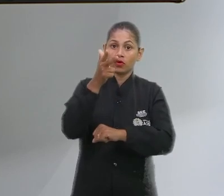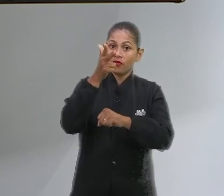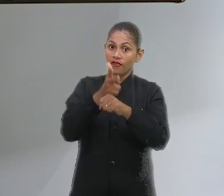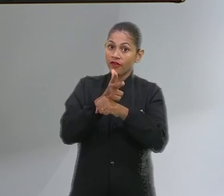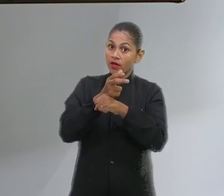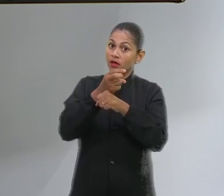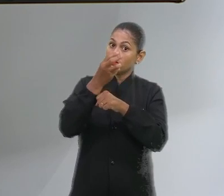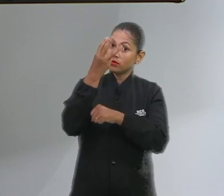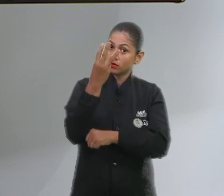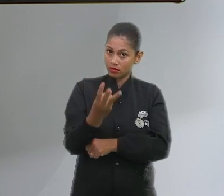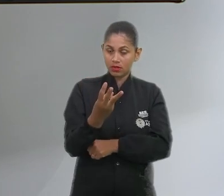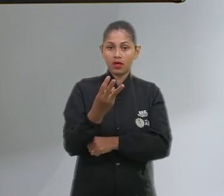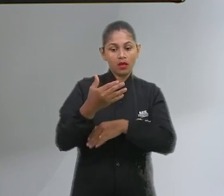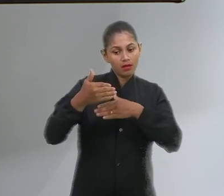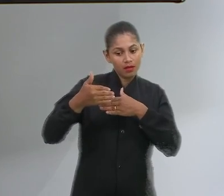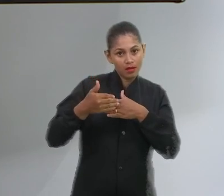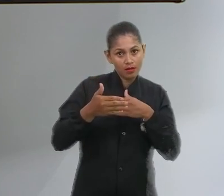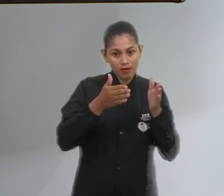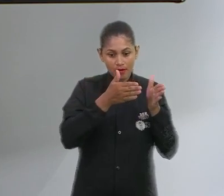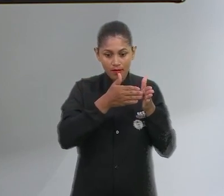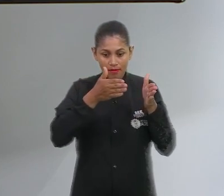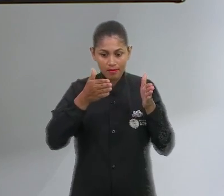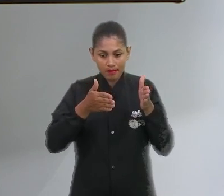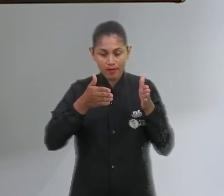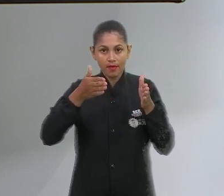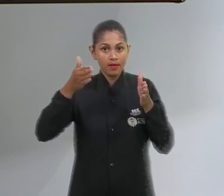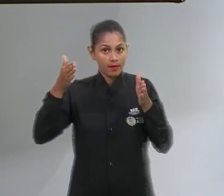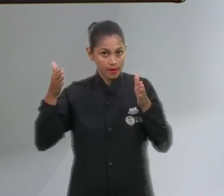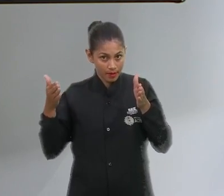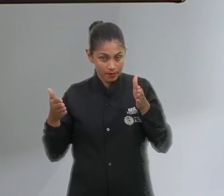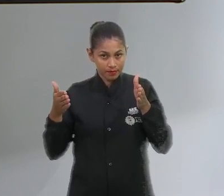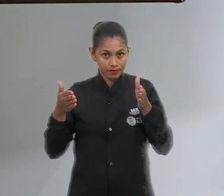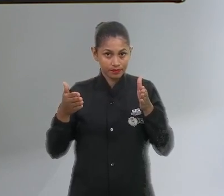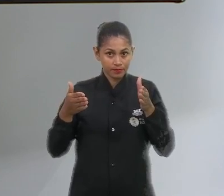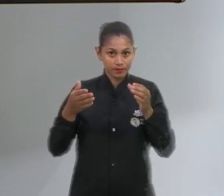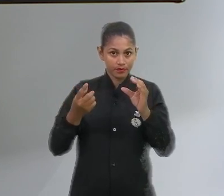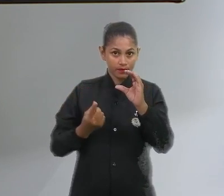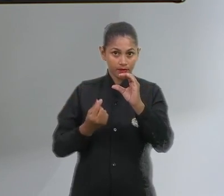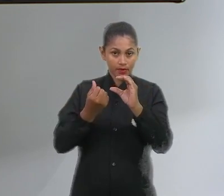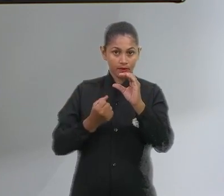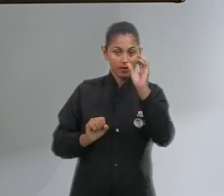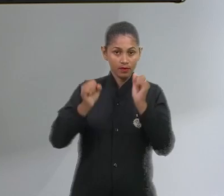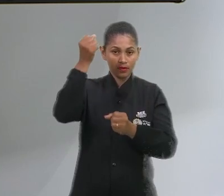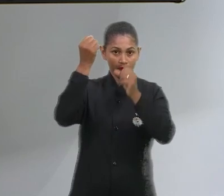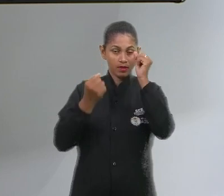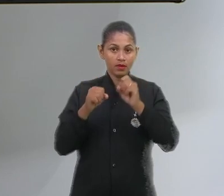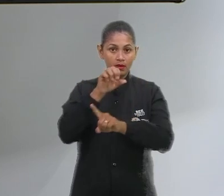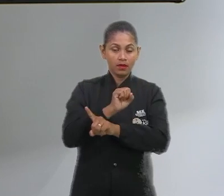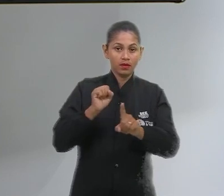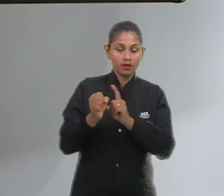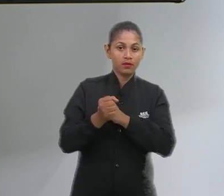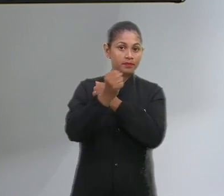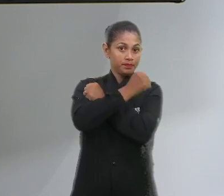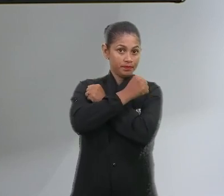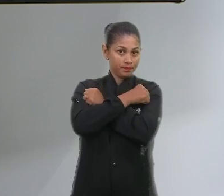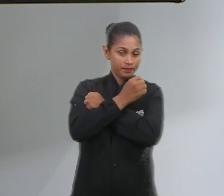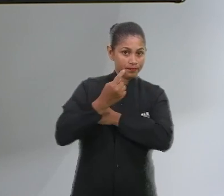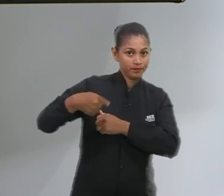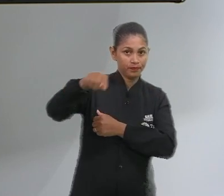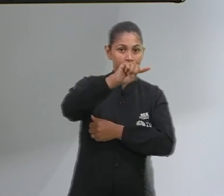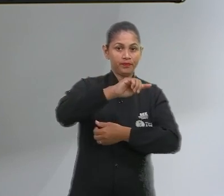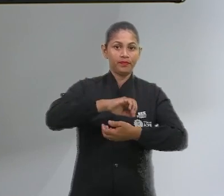3, nessa sequência de capitalismo industrial e classes sociais. Um abraço a vocês.